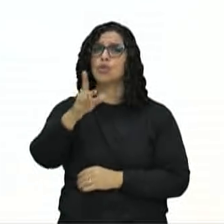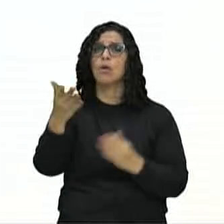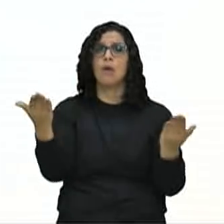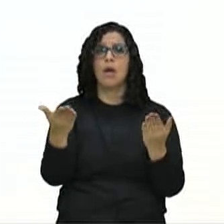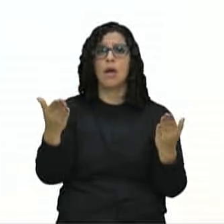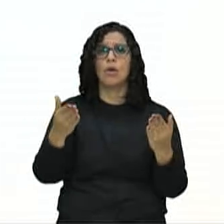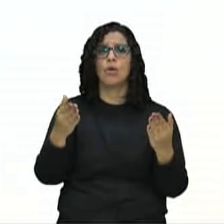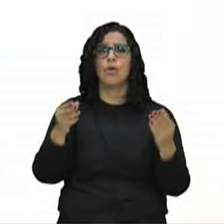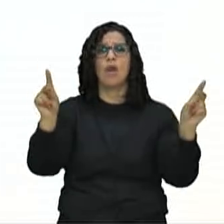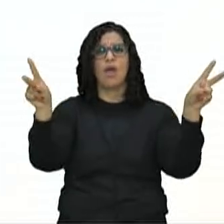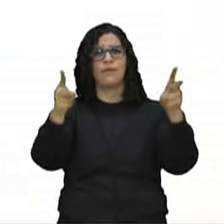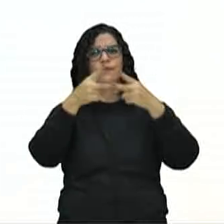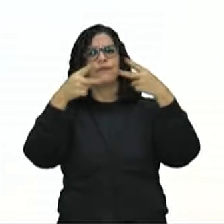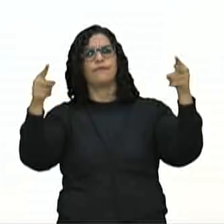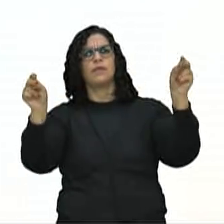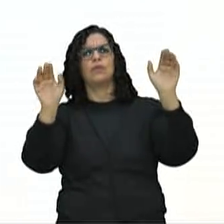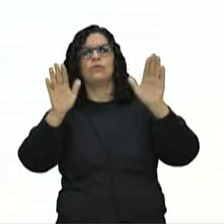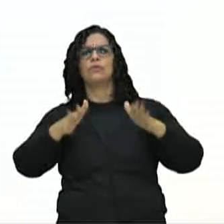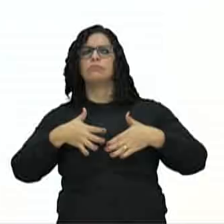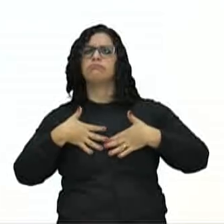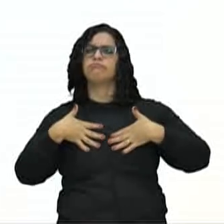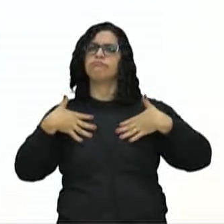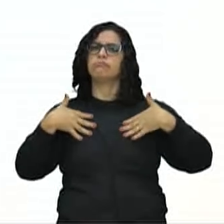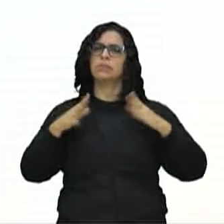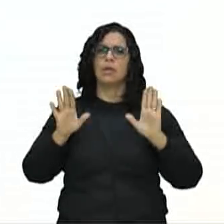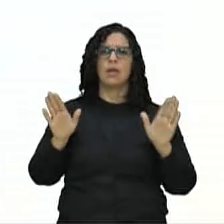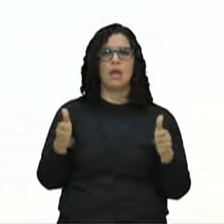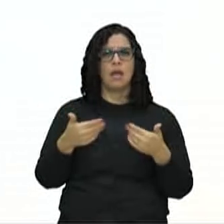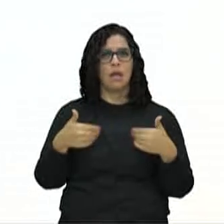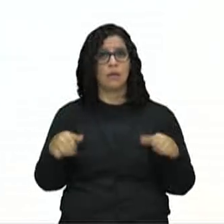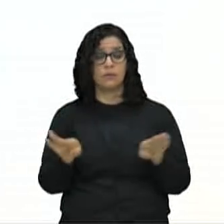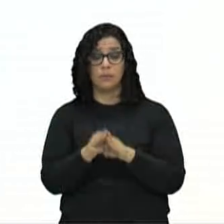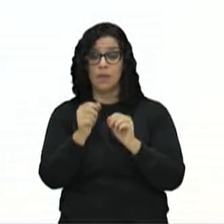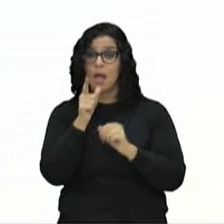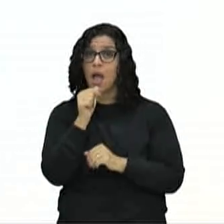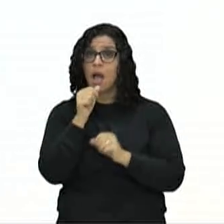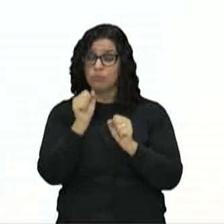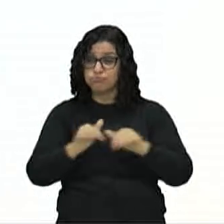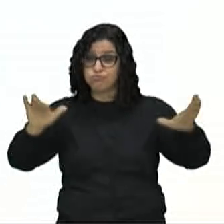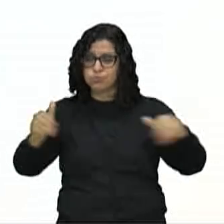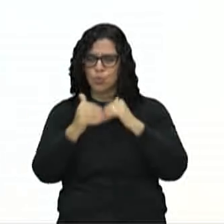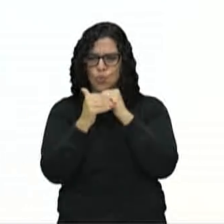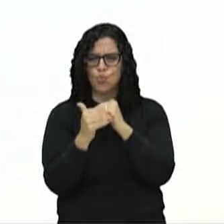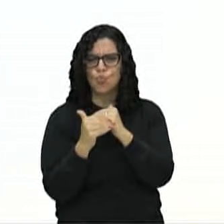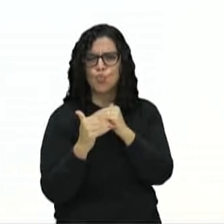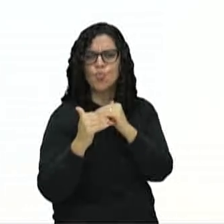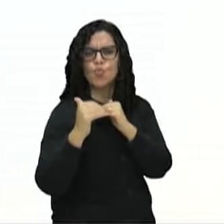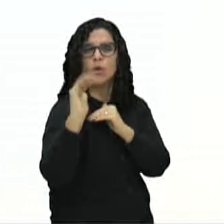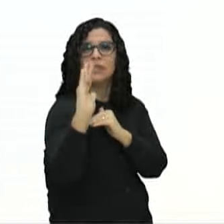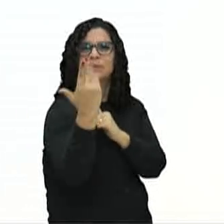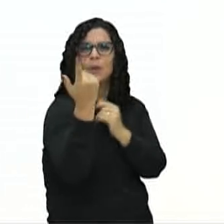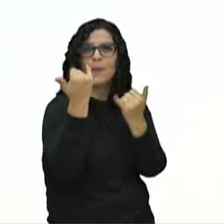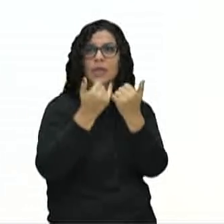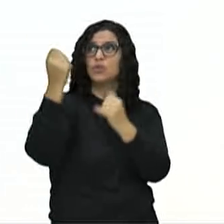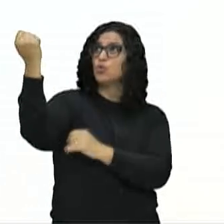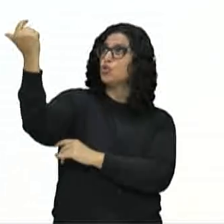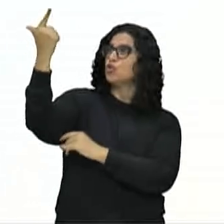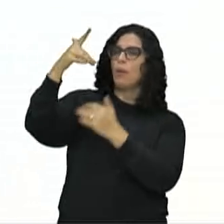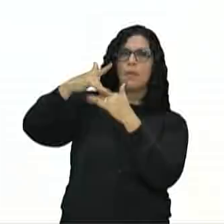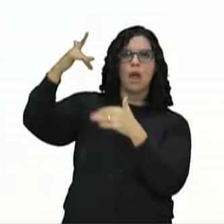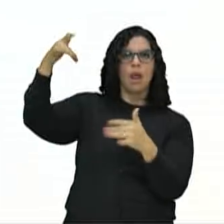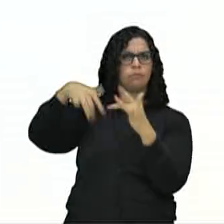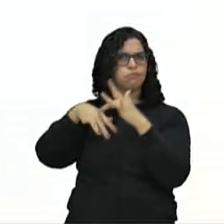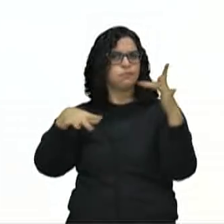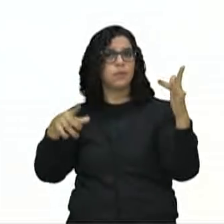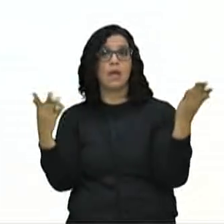de leve agitada por uma brisa fagueira, as ondas lisas como um espelho e o sol radiante